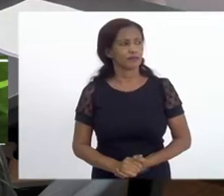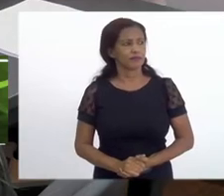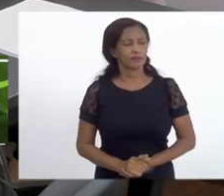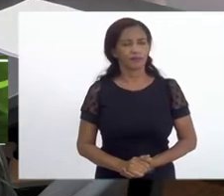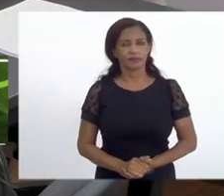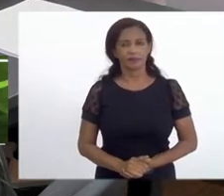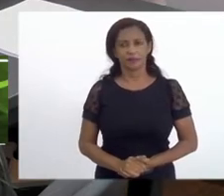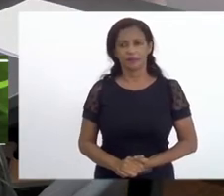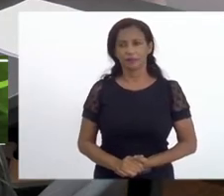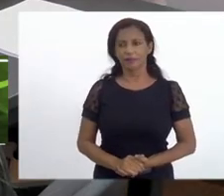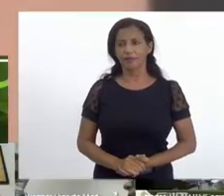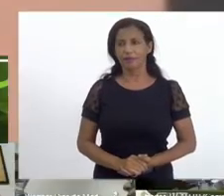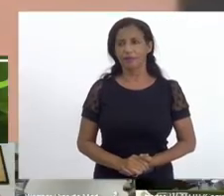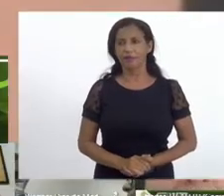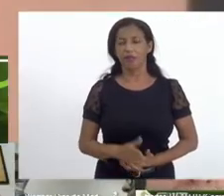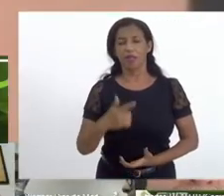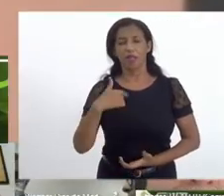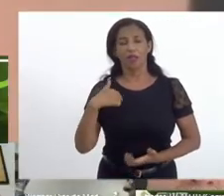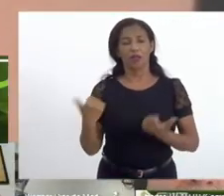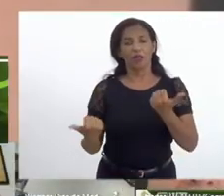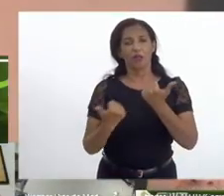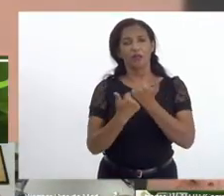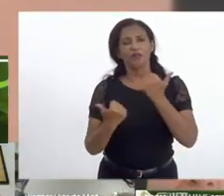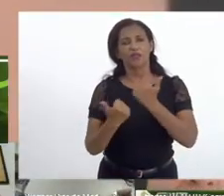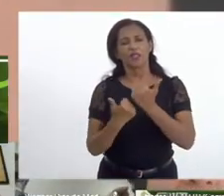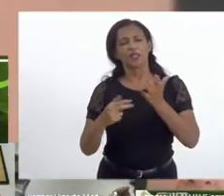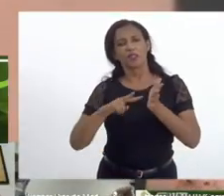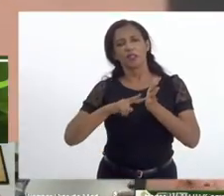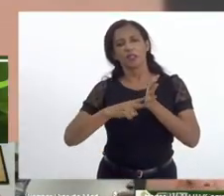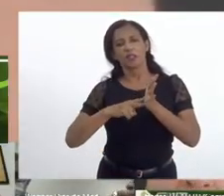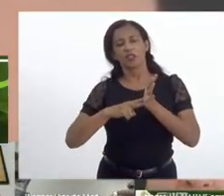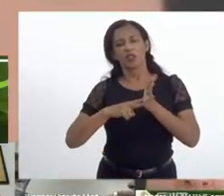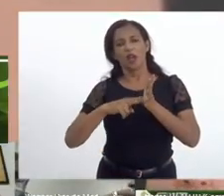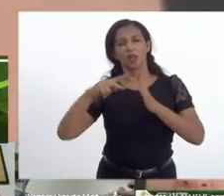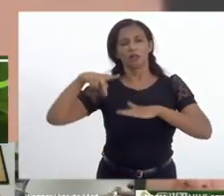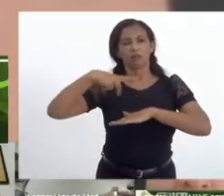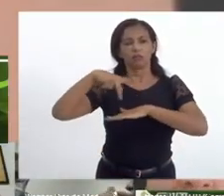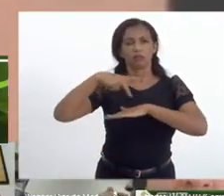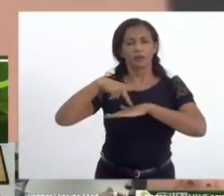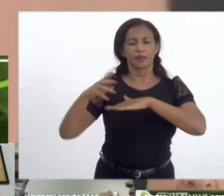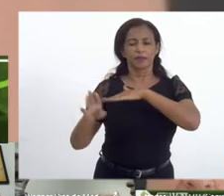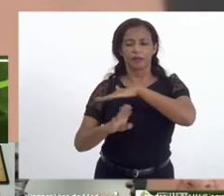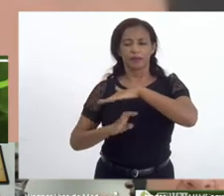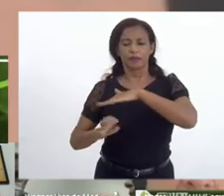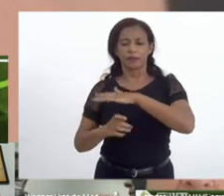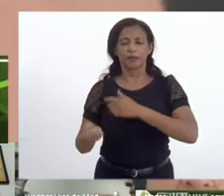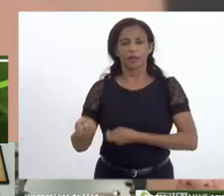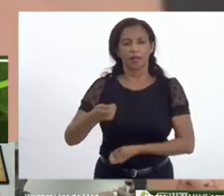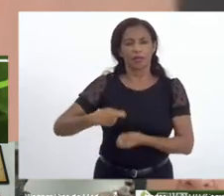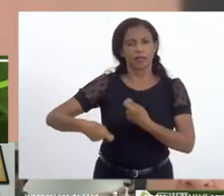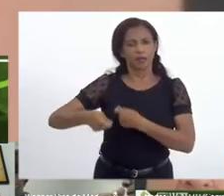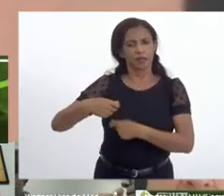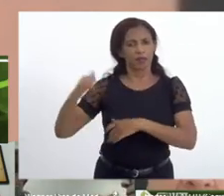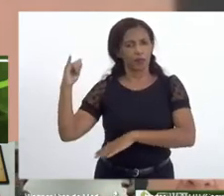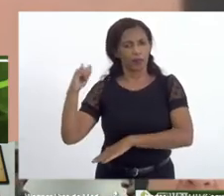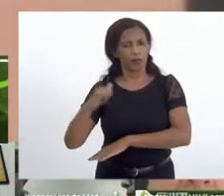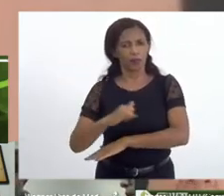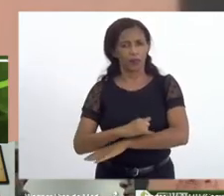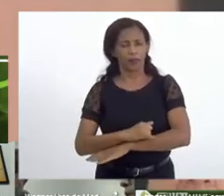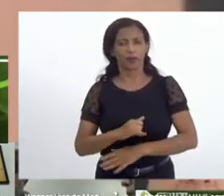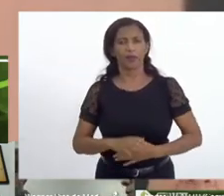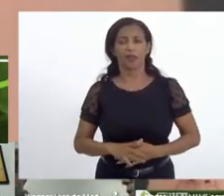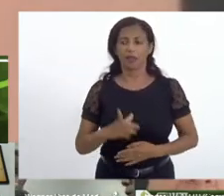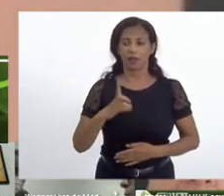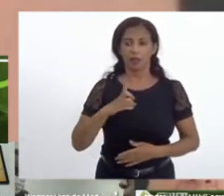seguinte, eu sou vice-presidente do Sindicato Nacional das Empresas Administradoras Aeroportuárias. A gente